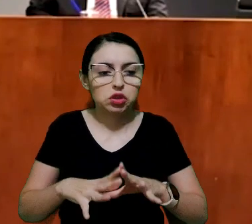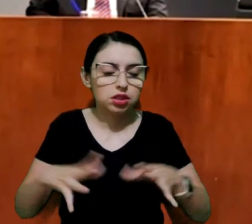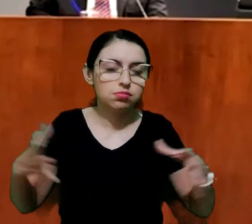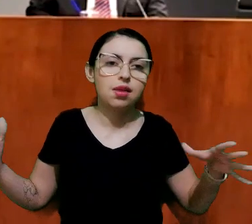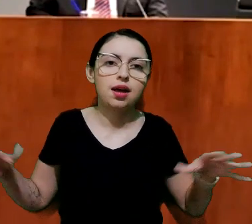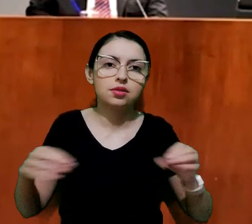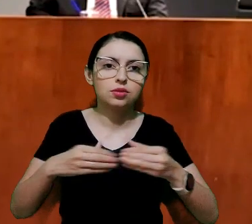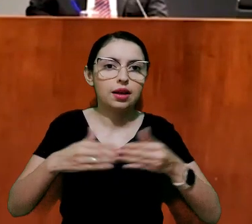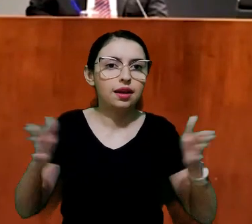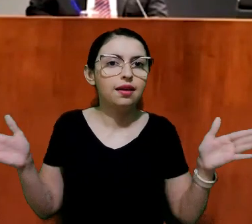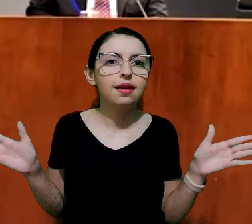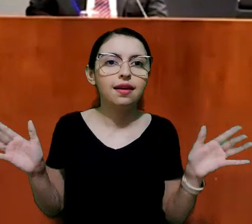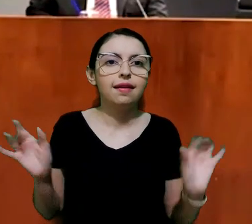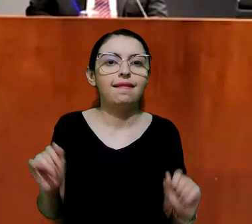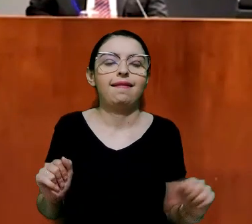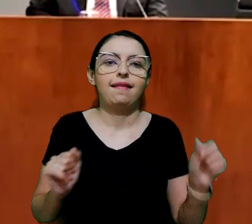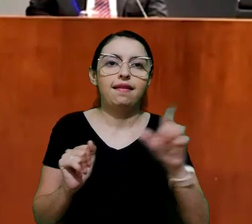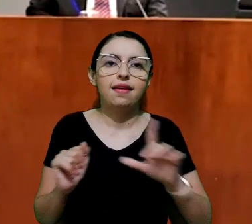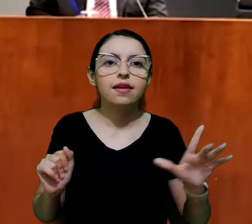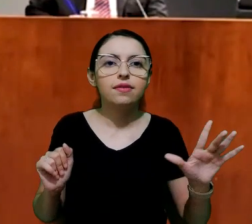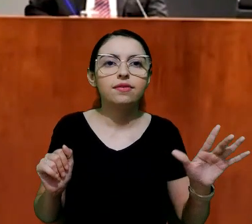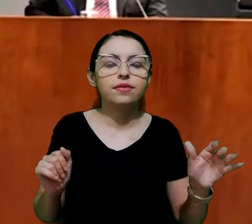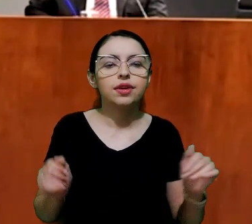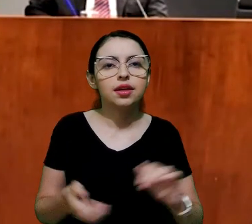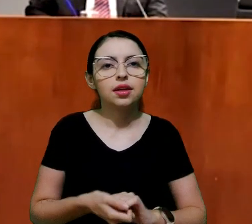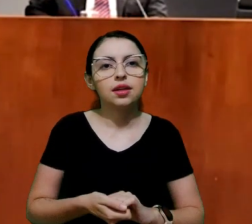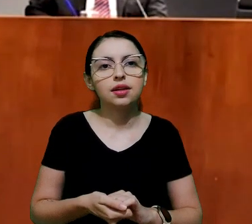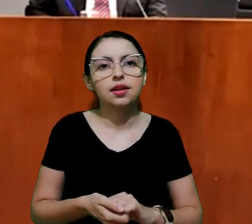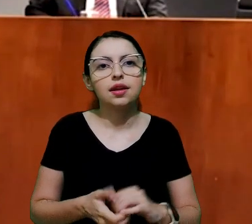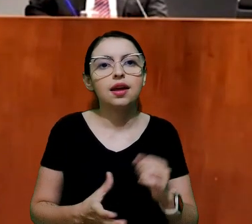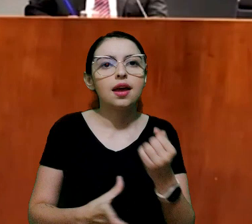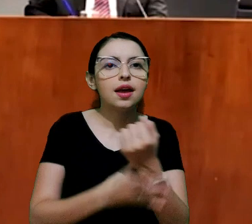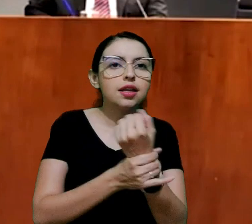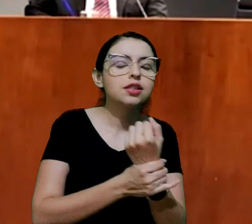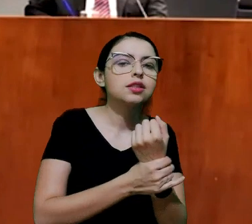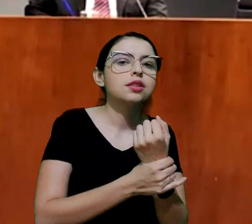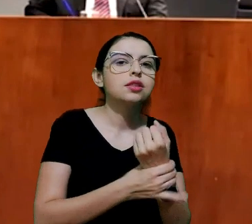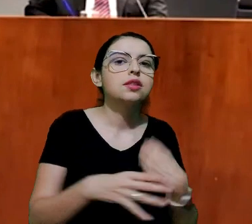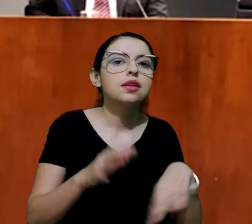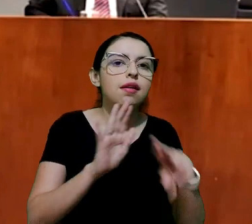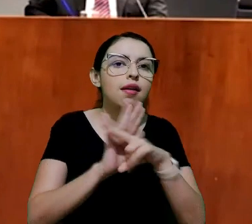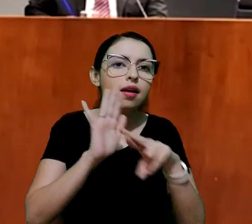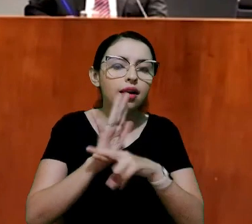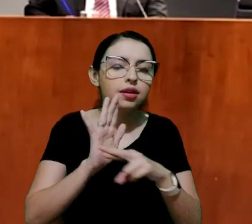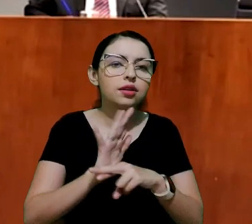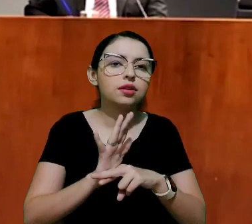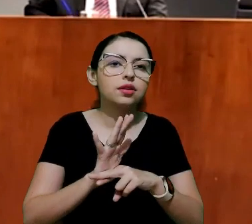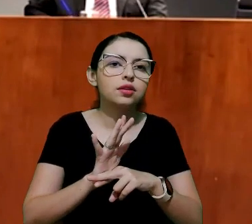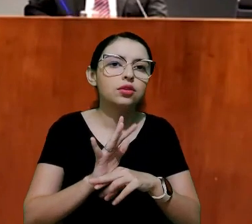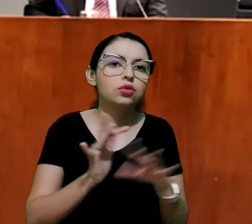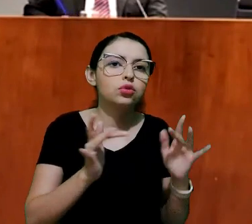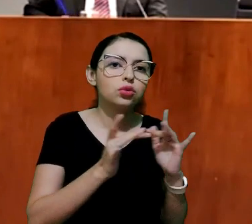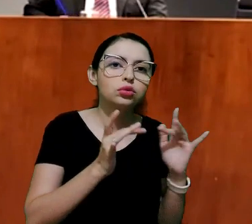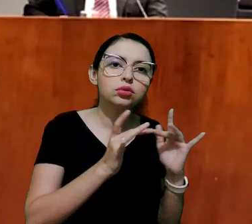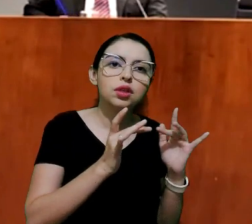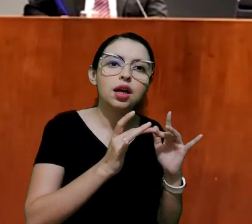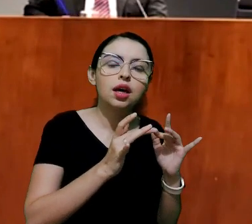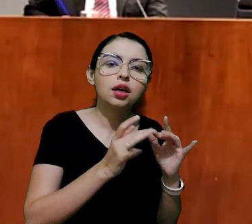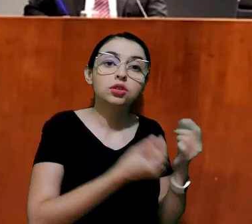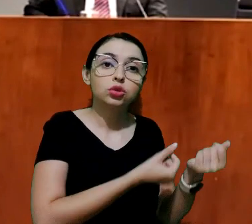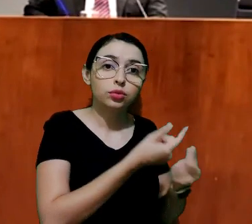aberto. A fixação de regras seguras com relação à posição do companheiro em face do patrimônio da